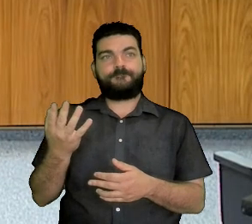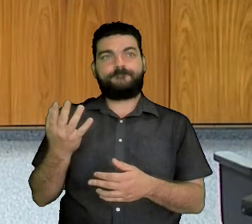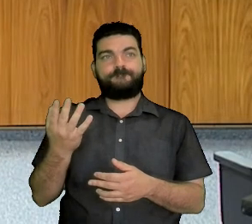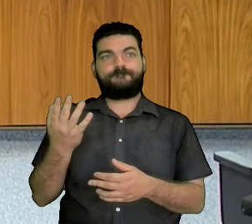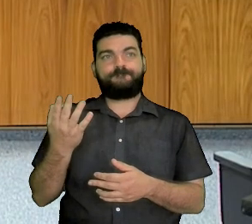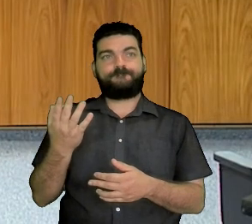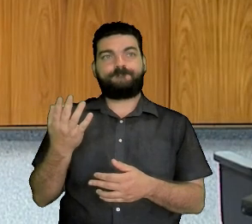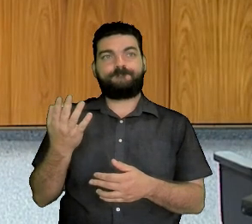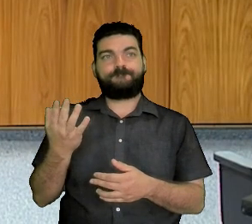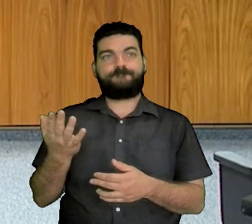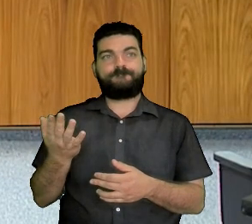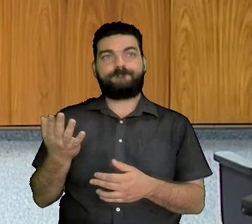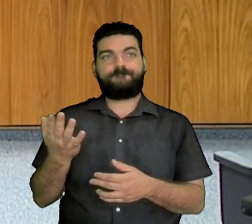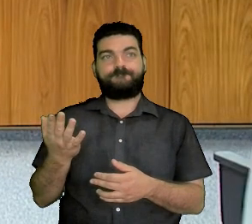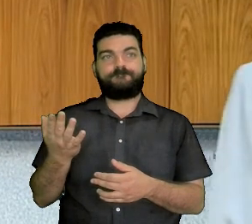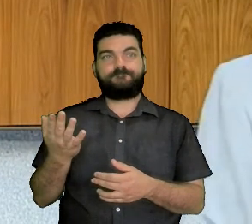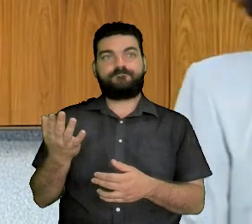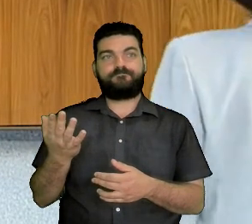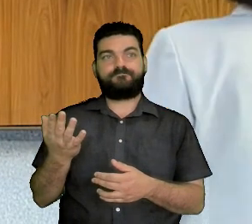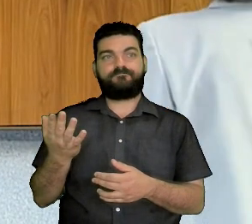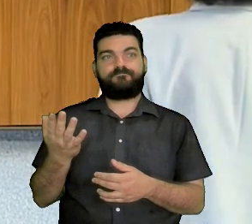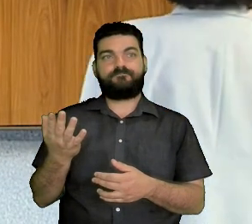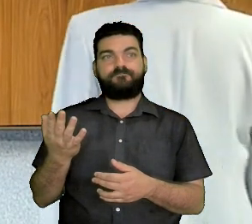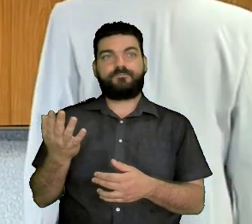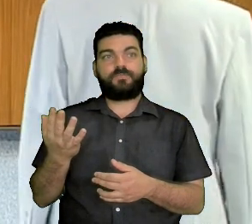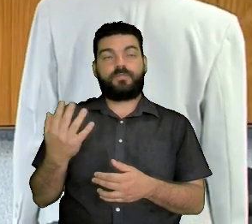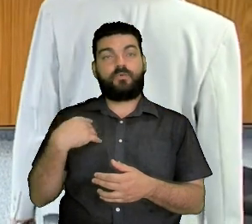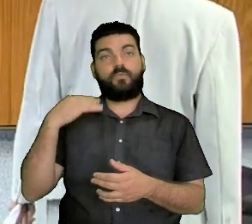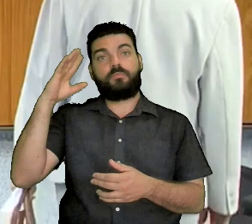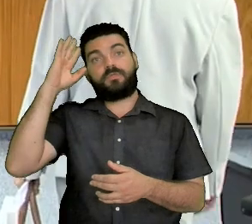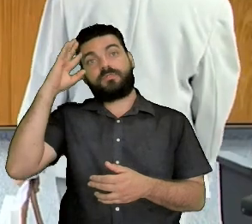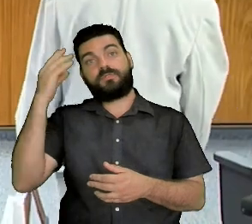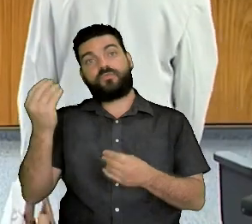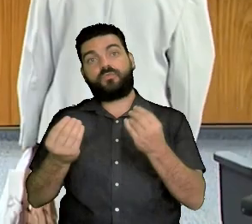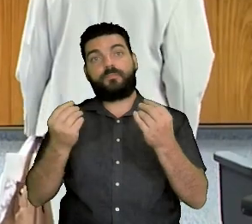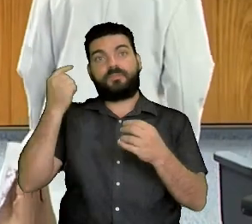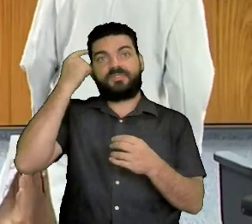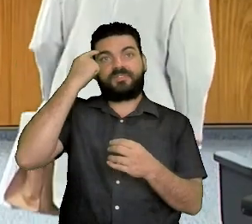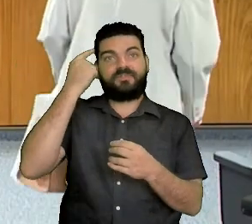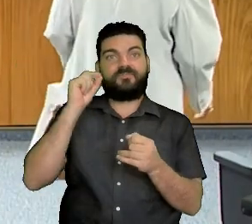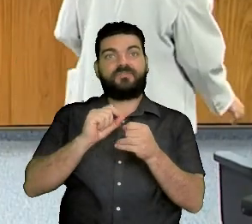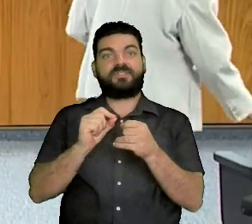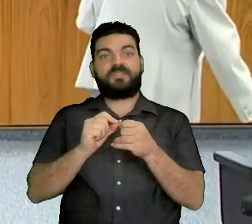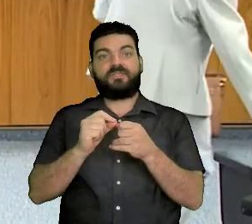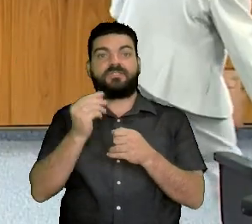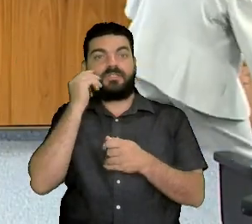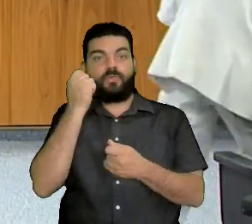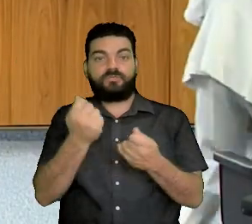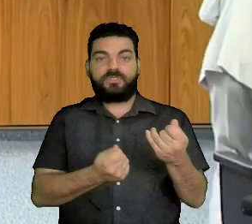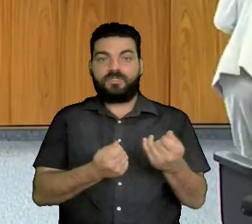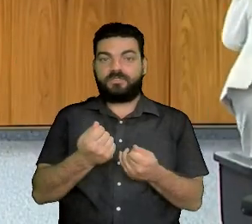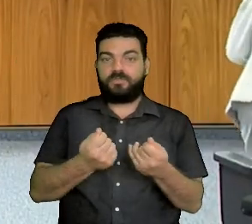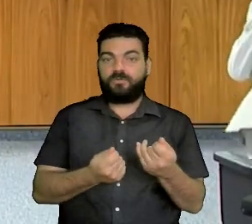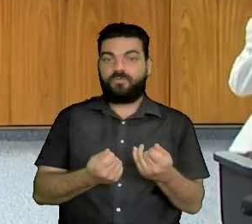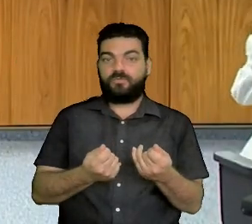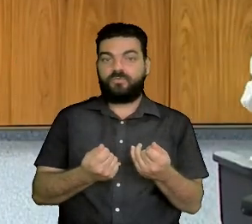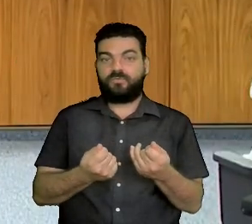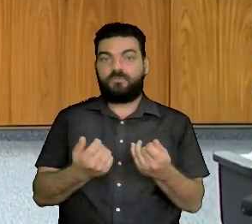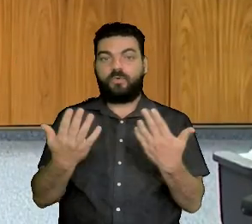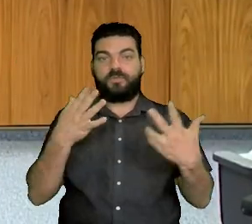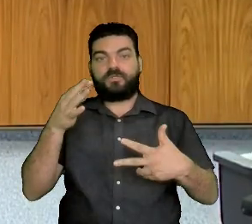era um sonho muito audacioso, pensar em fazer conciliação numa justiça